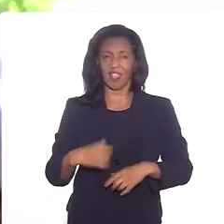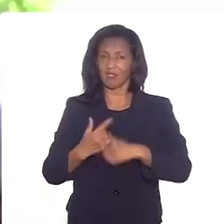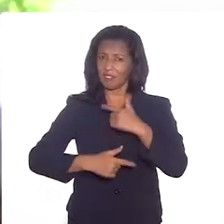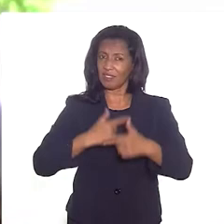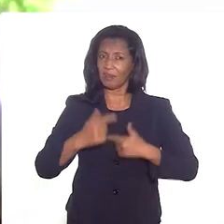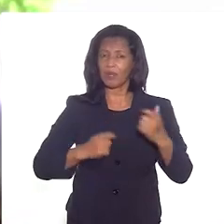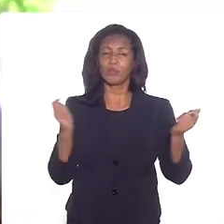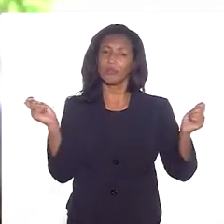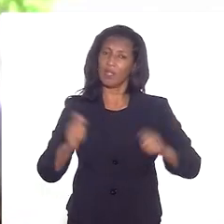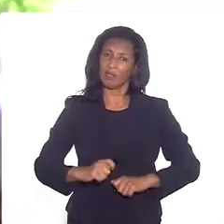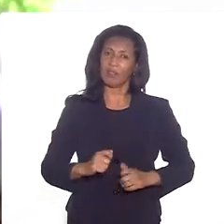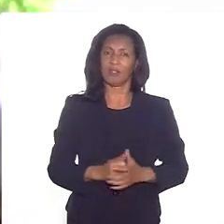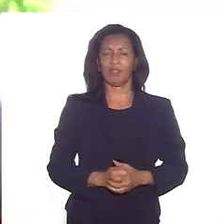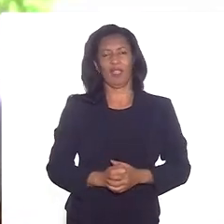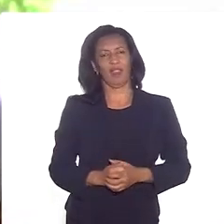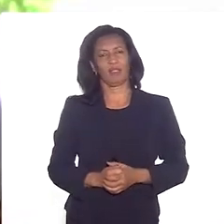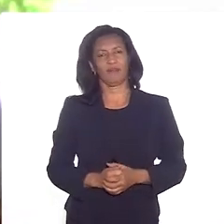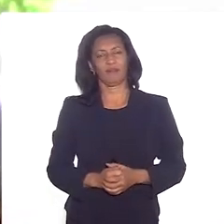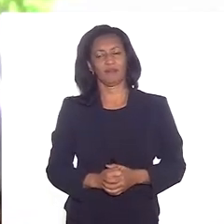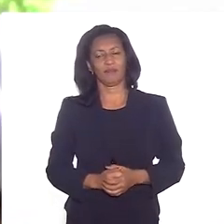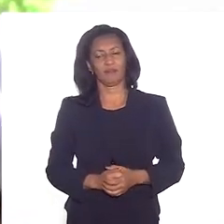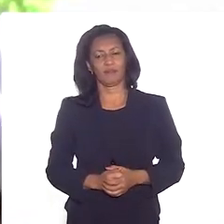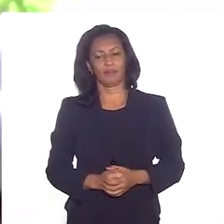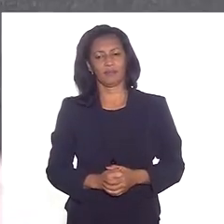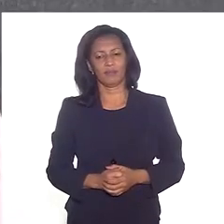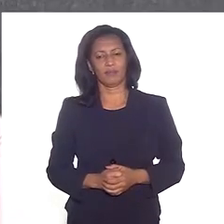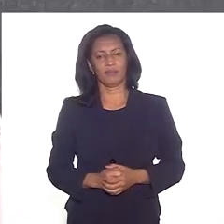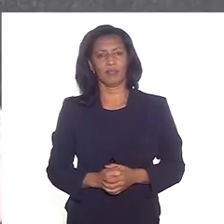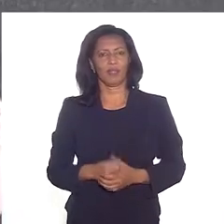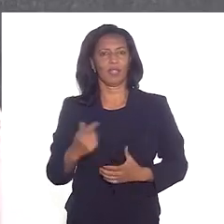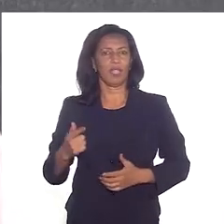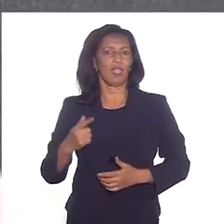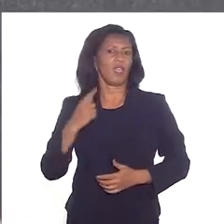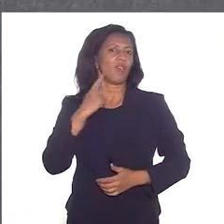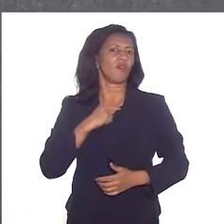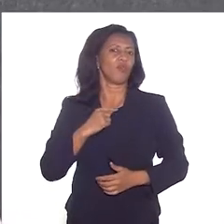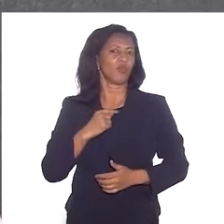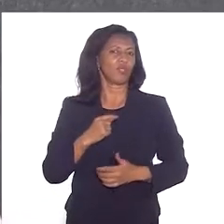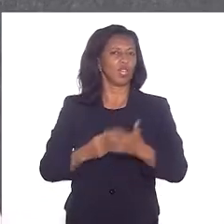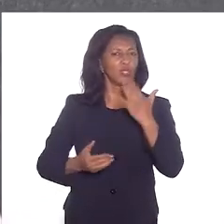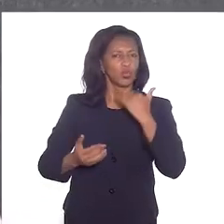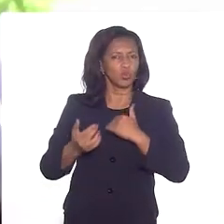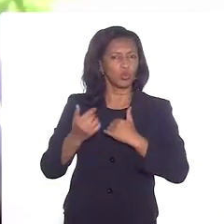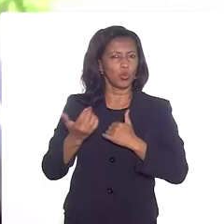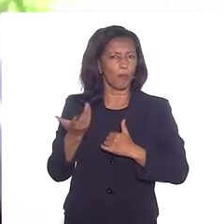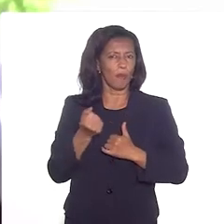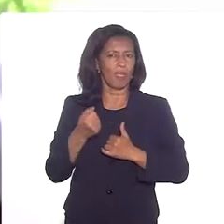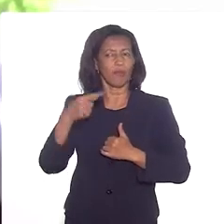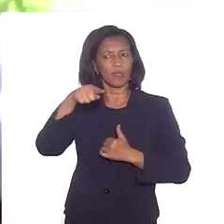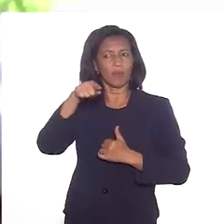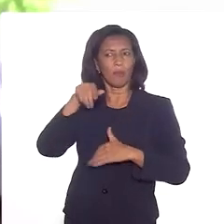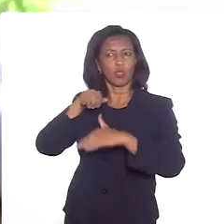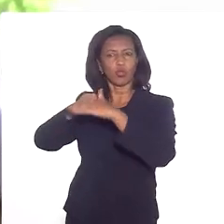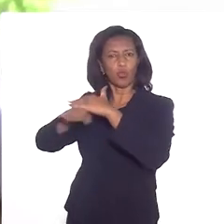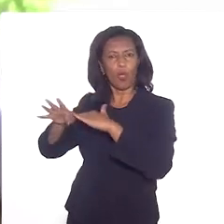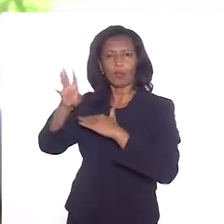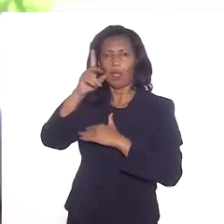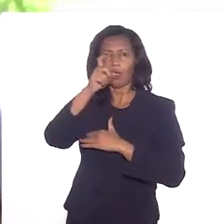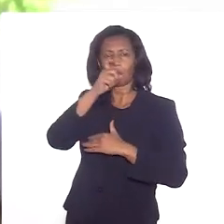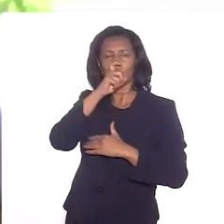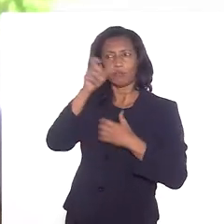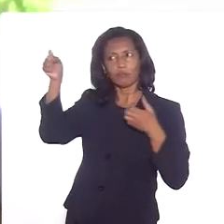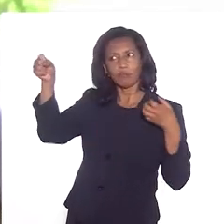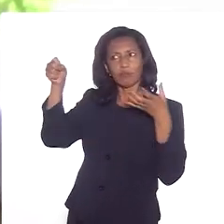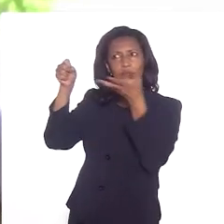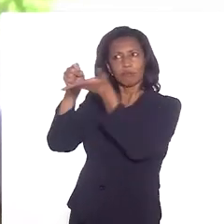trabalhoso, mas fazendo aqui no dia a dia, para você conseguir, né? Porque a vantagem do pão também é que você pode congelar. Eu geralmente